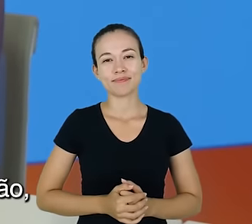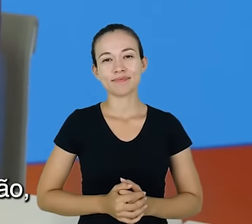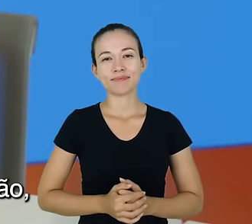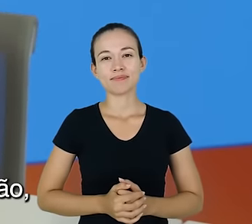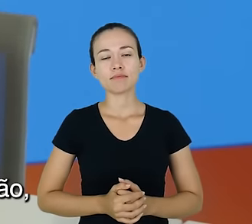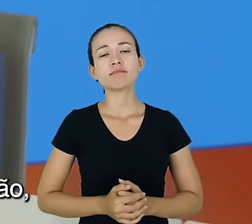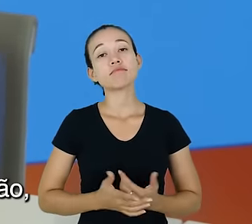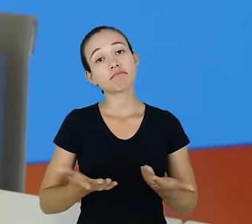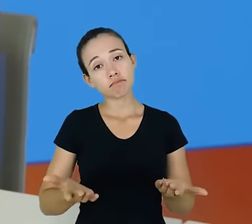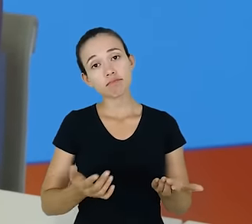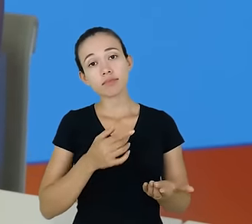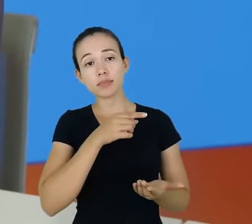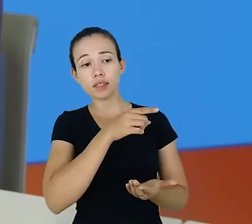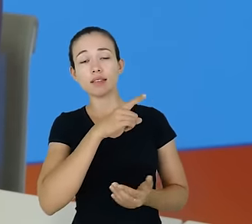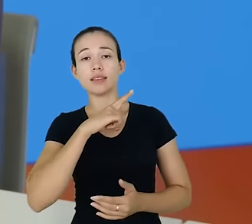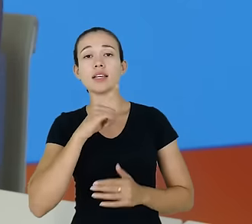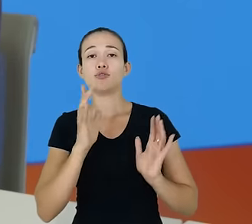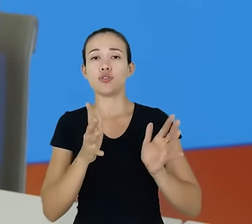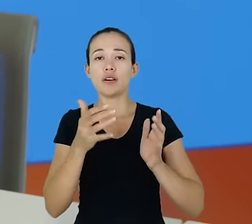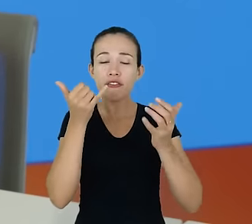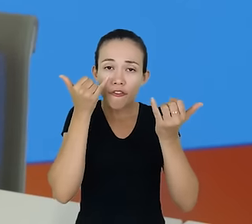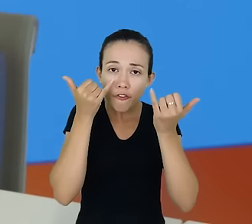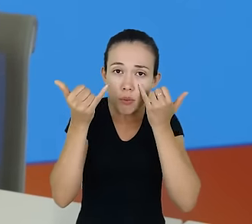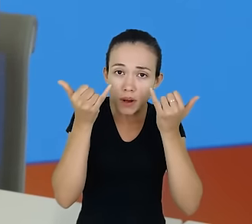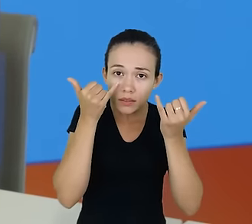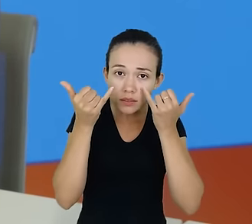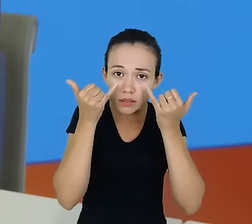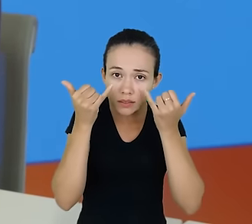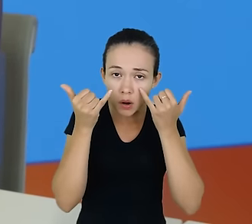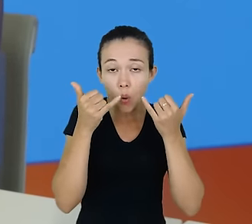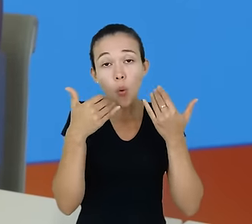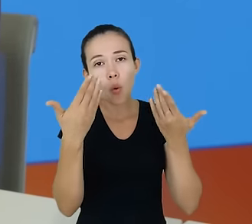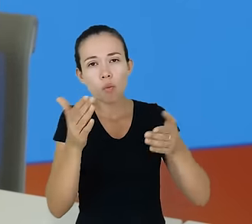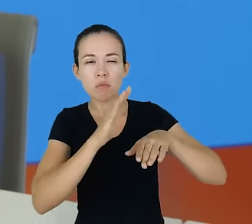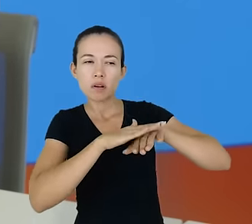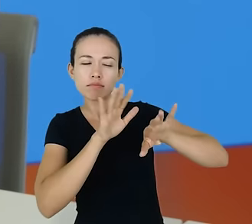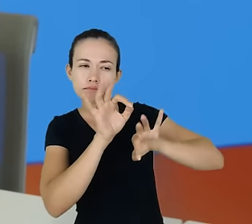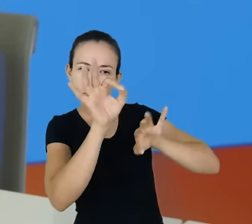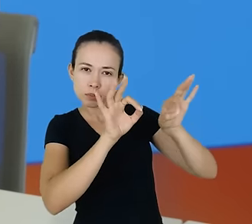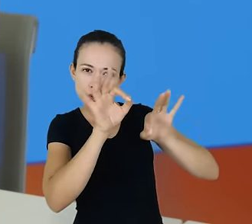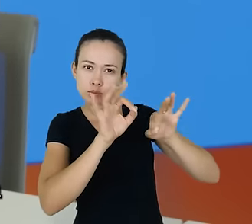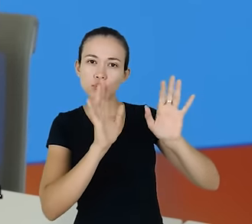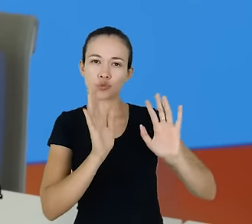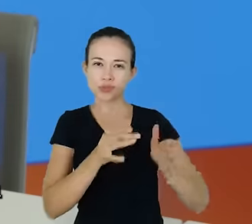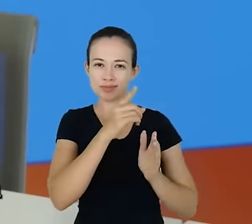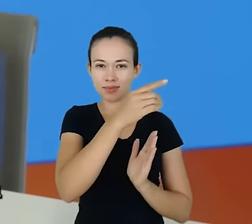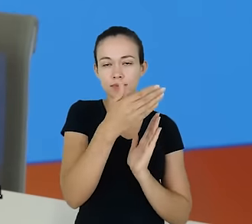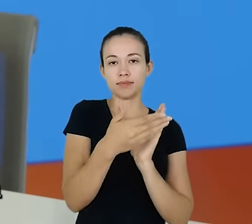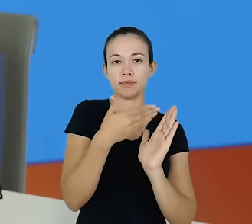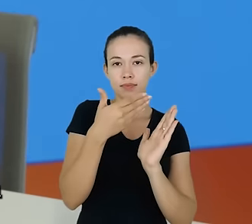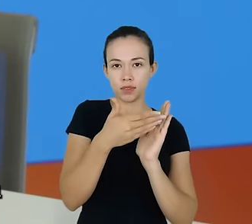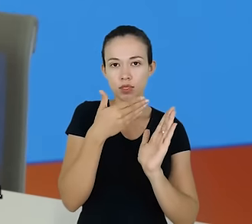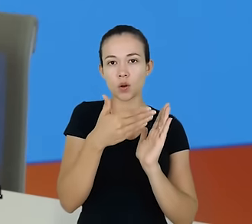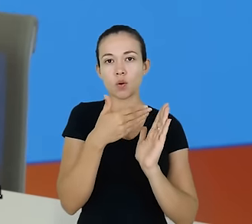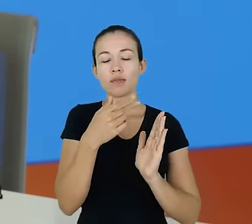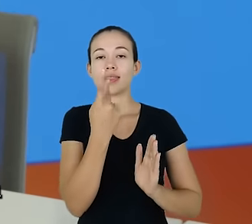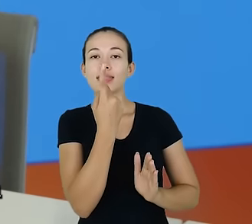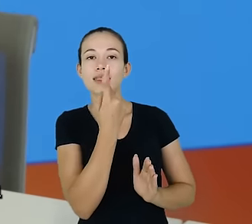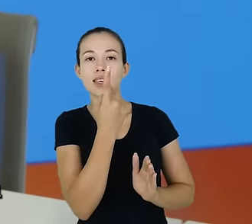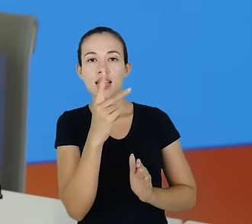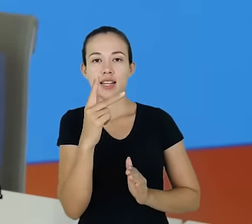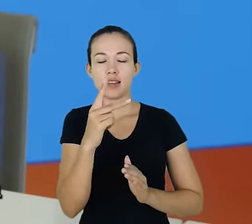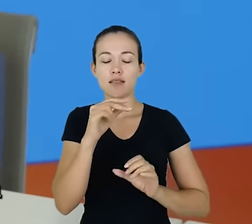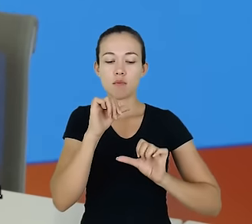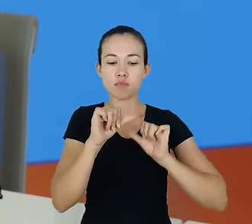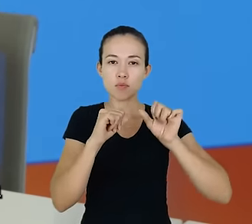deve ter lá alguma informação já agora ou se não tiver eles já tão fazendo que esse manual ele tá na versão 4 e tá Desde